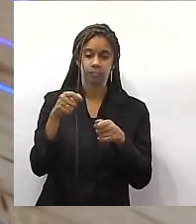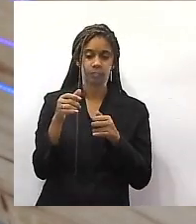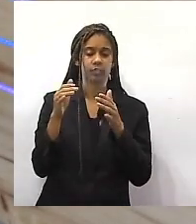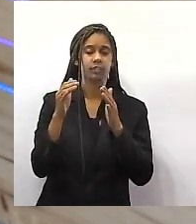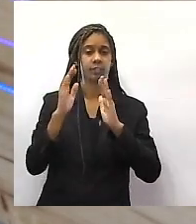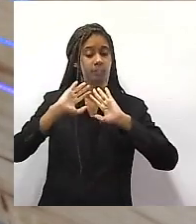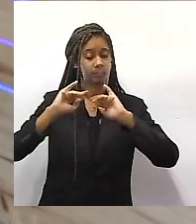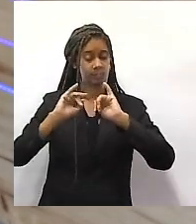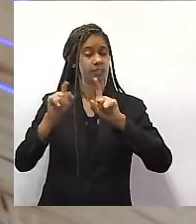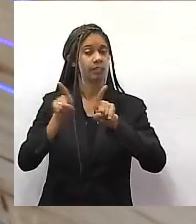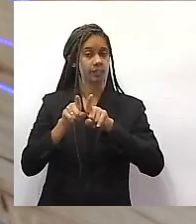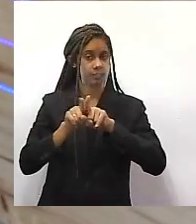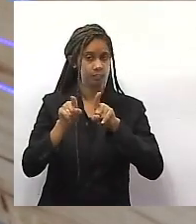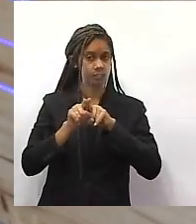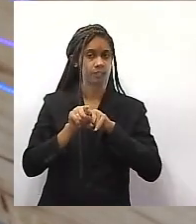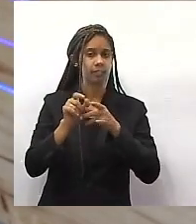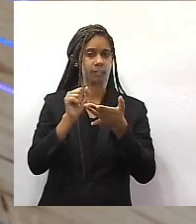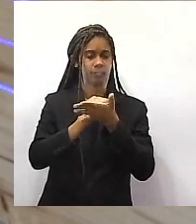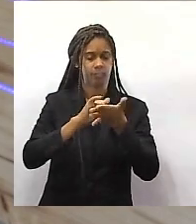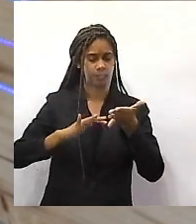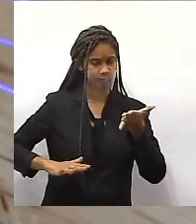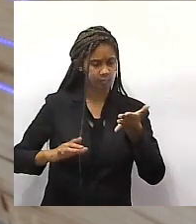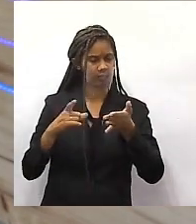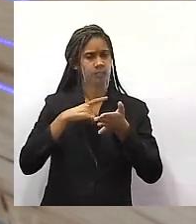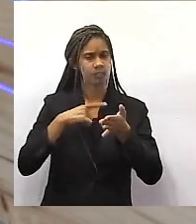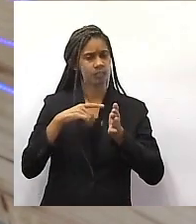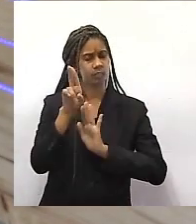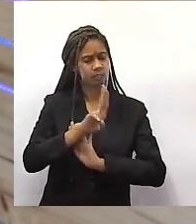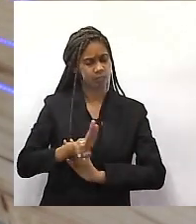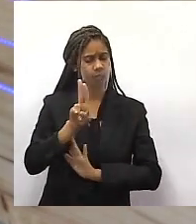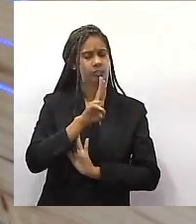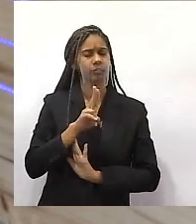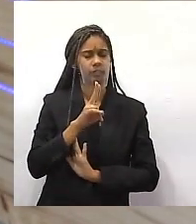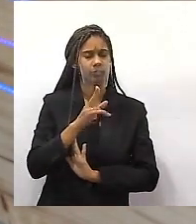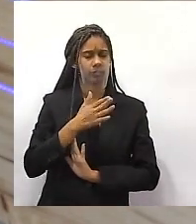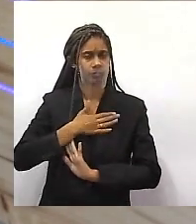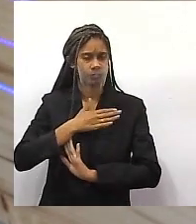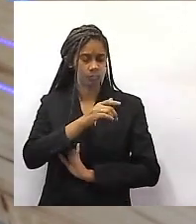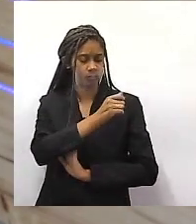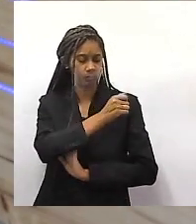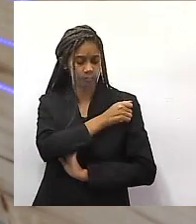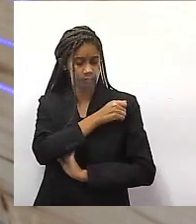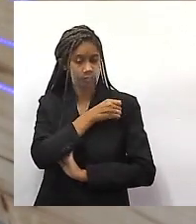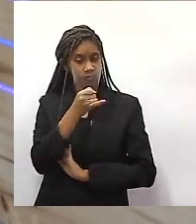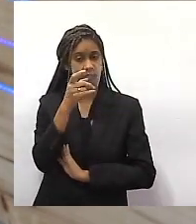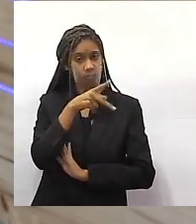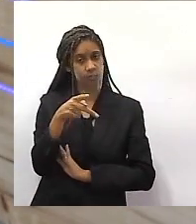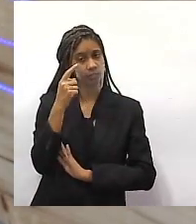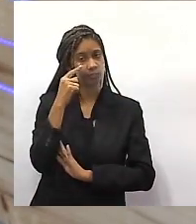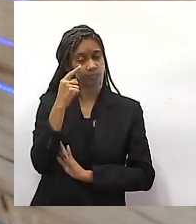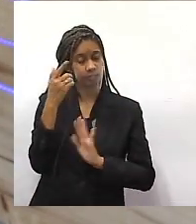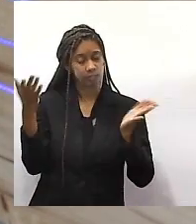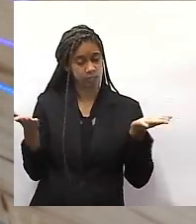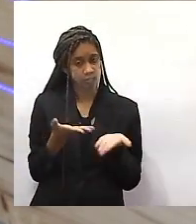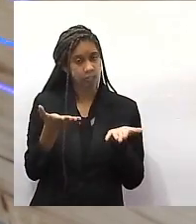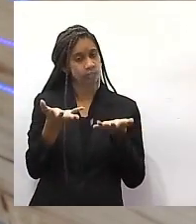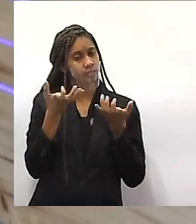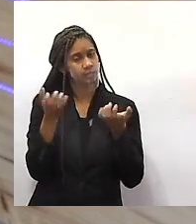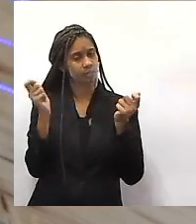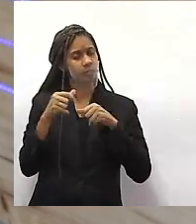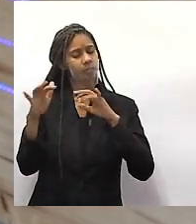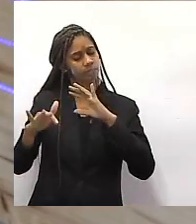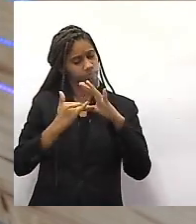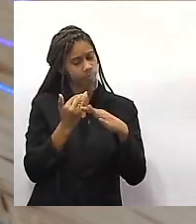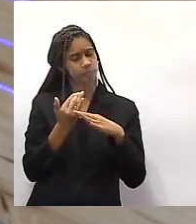professor que está nos assistindo, eu tenho uma listinha que eu utilizei com os meus alunos e posso disponibilizar para vocês com exercícios